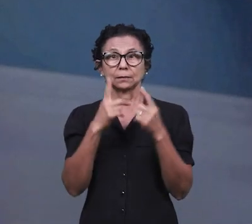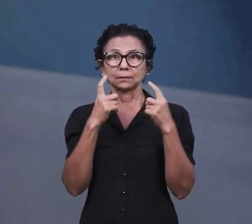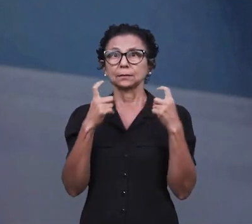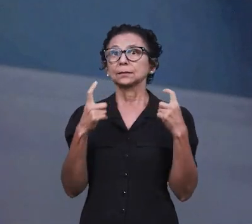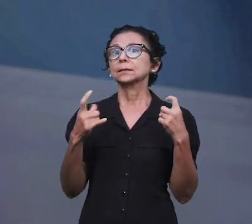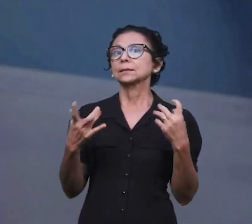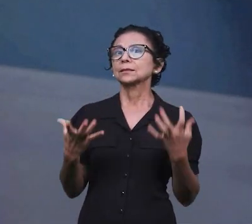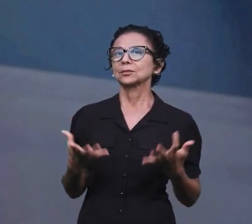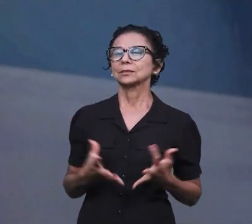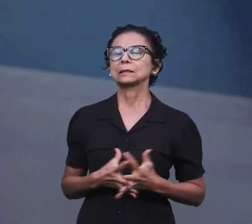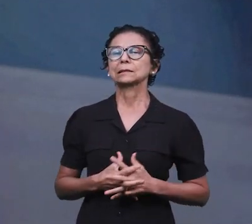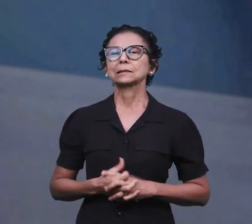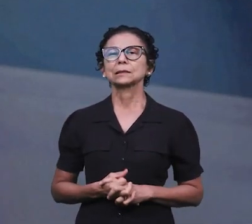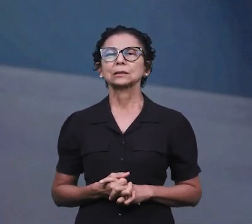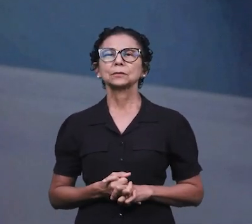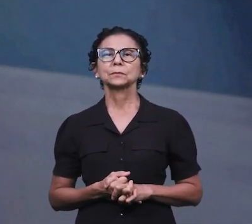interessantes,